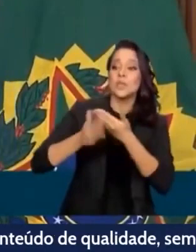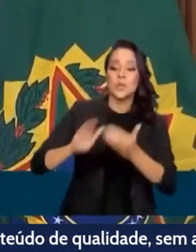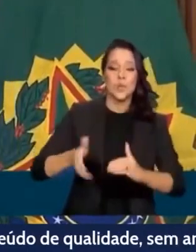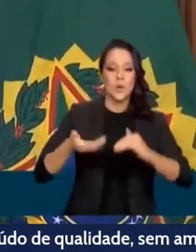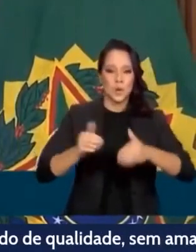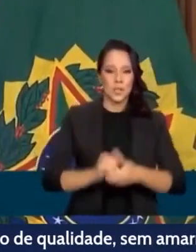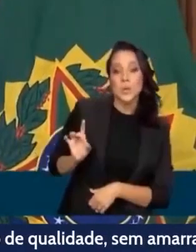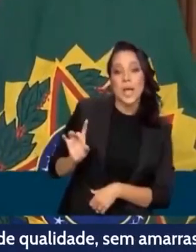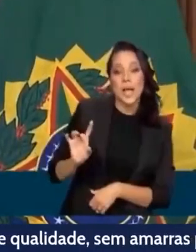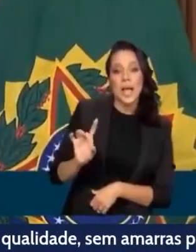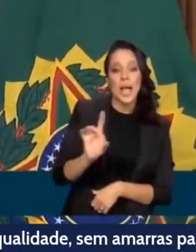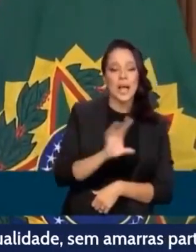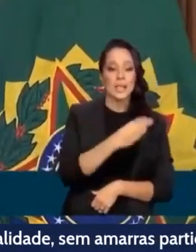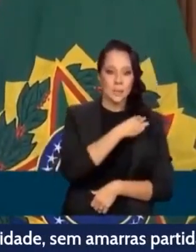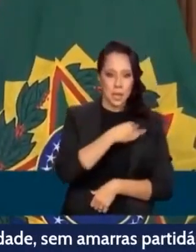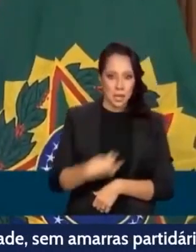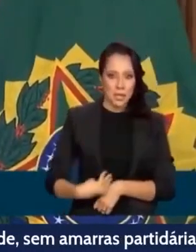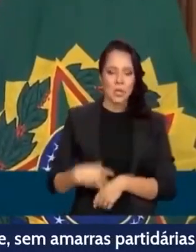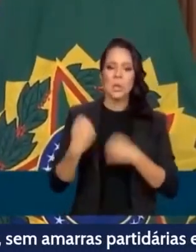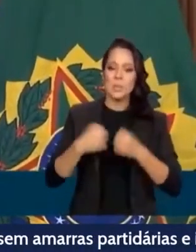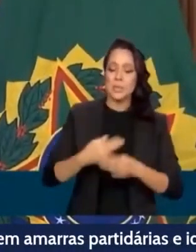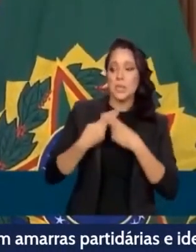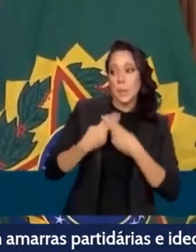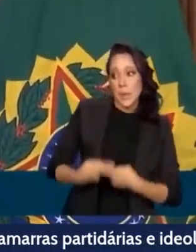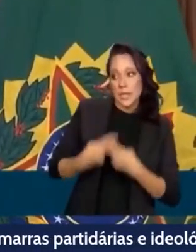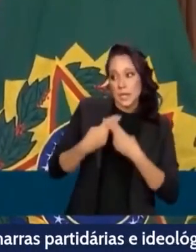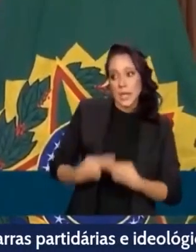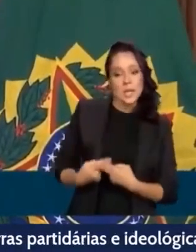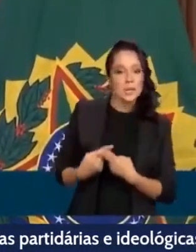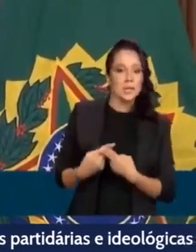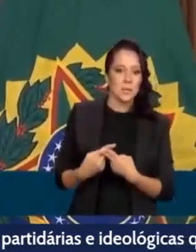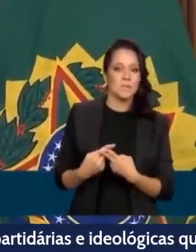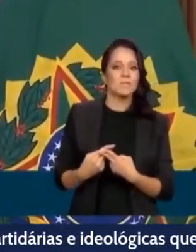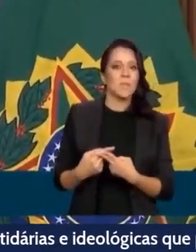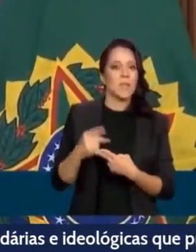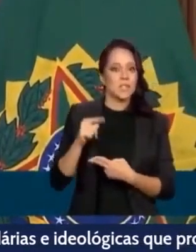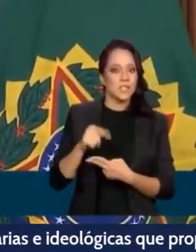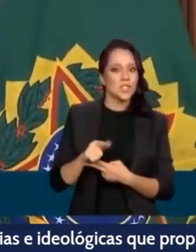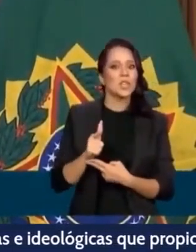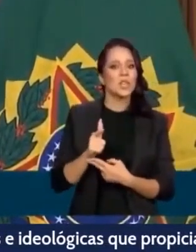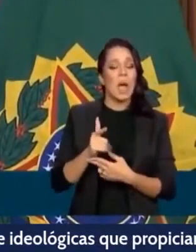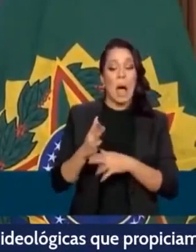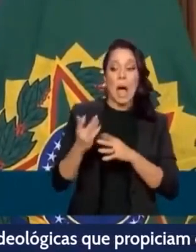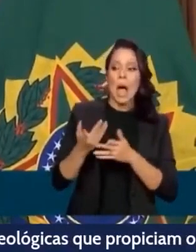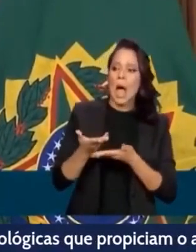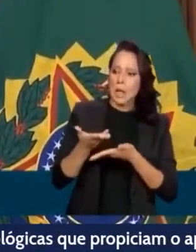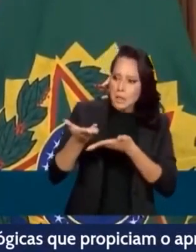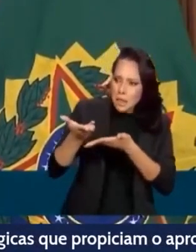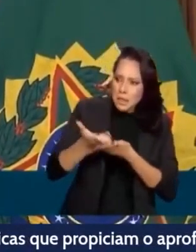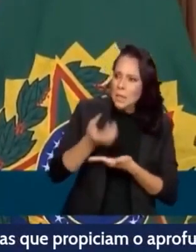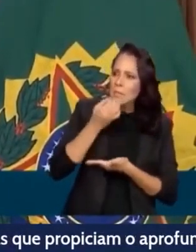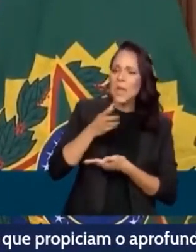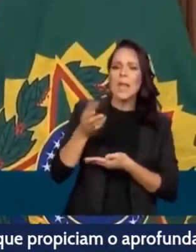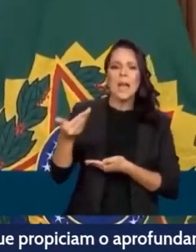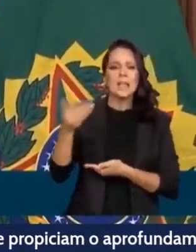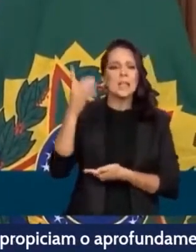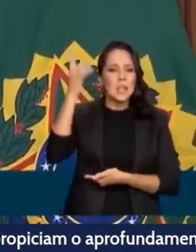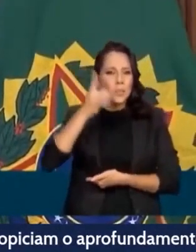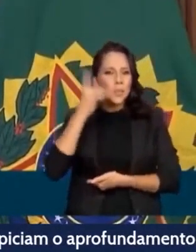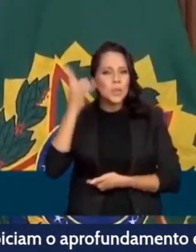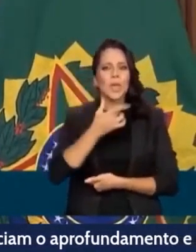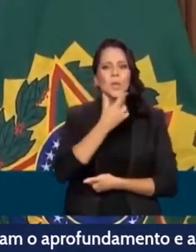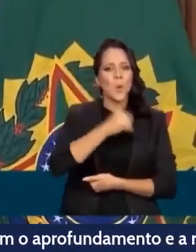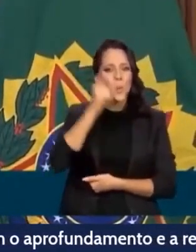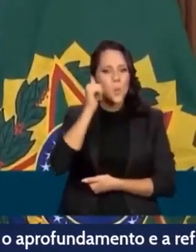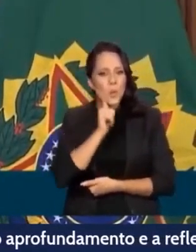isso cada Ministro tem que ter a paciência e a grandeza de ter atender bem cada Deputado cada